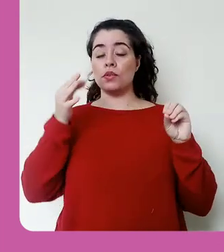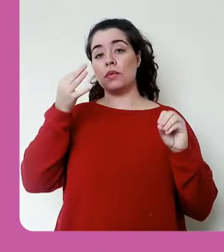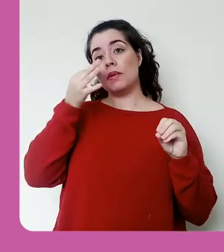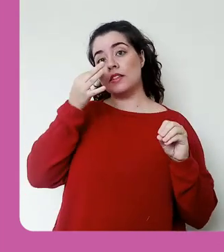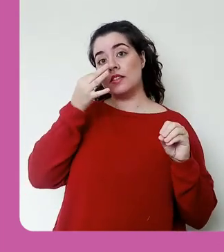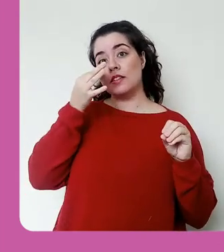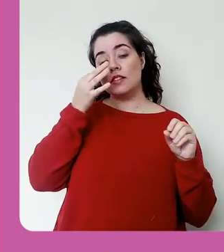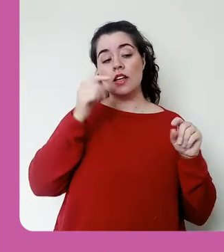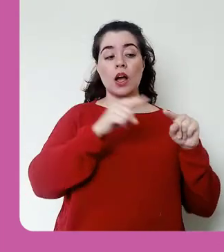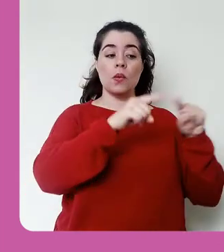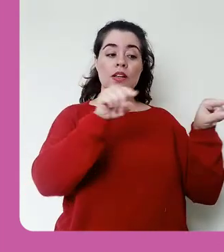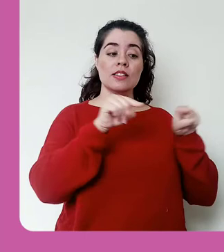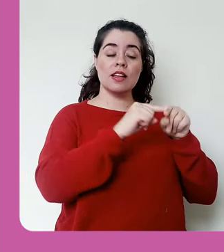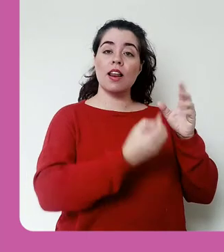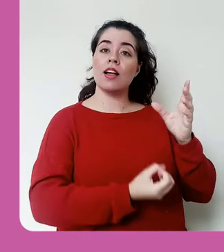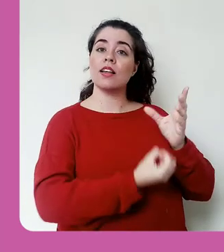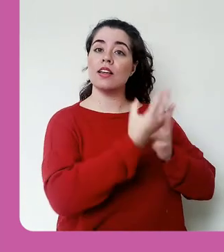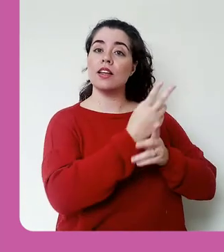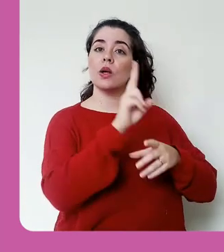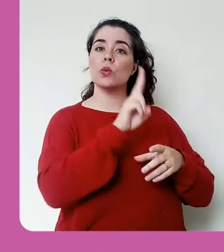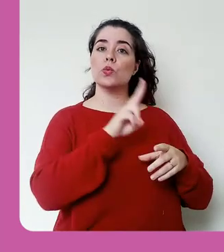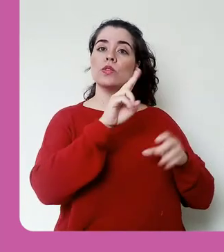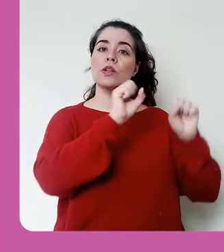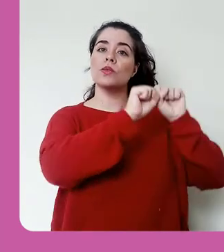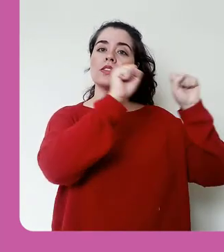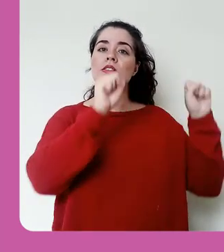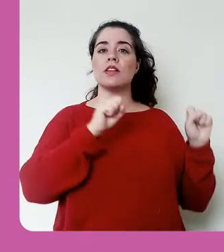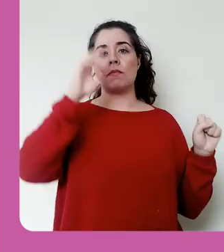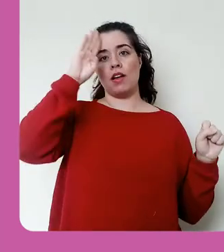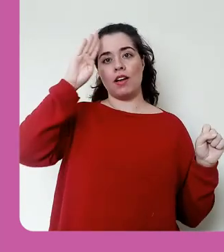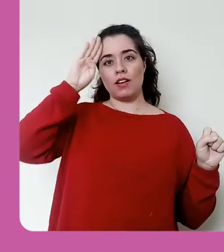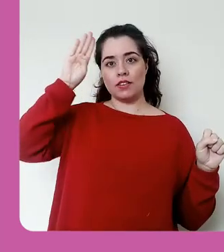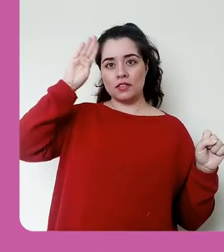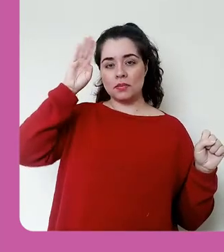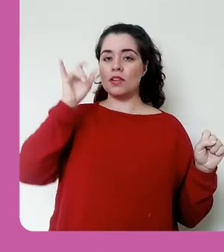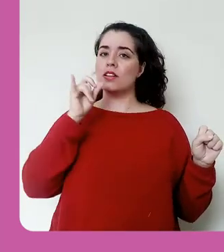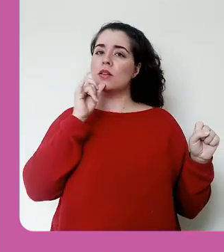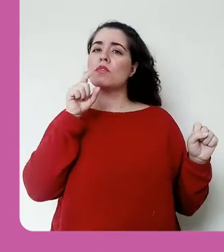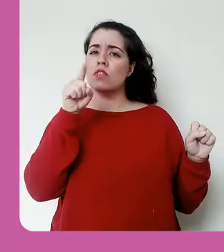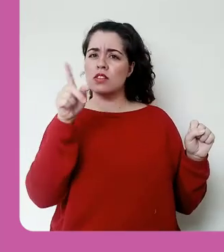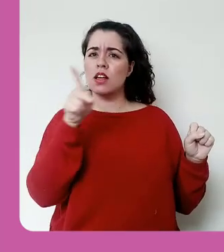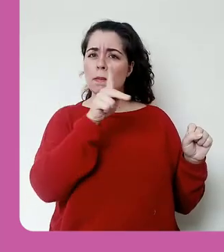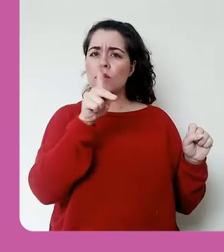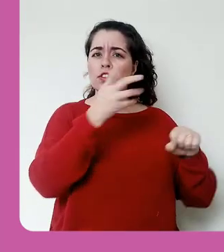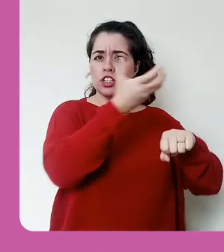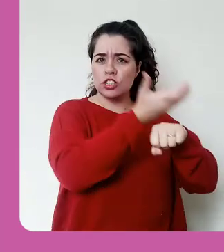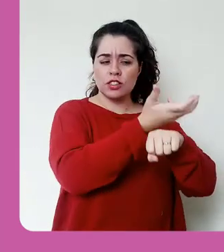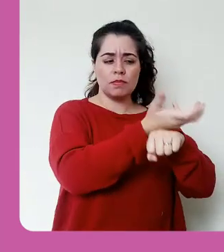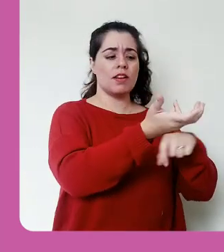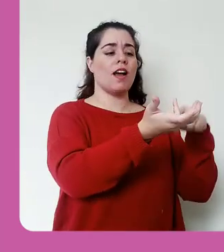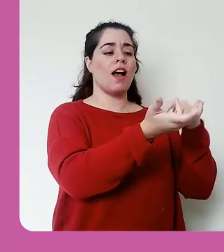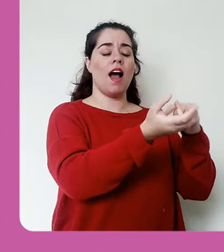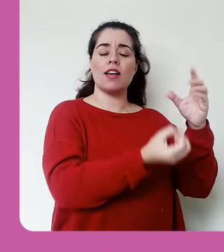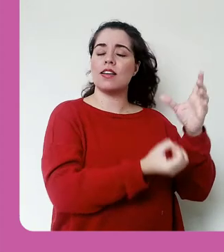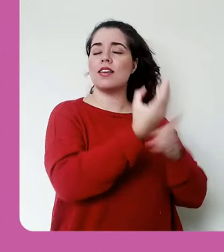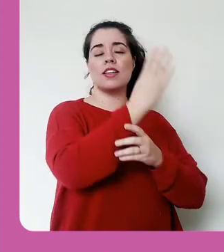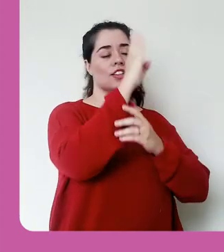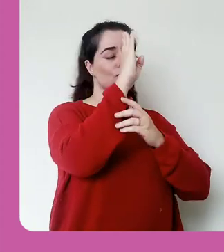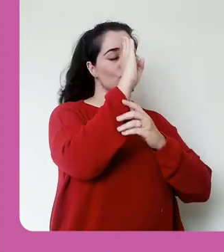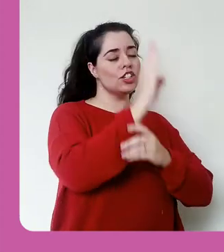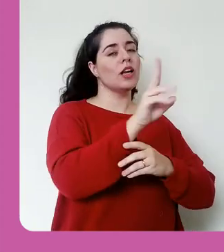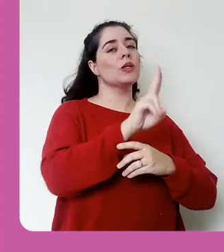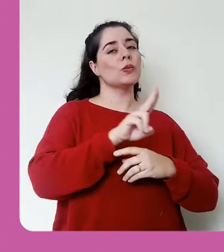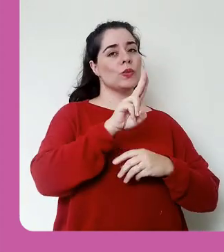as salas são criadas a partir do sistema acadêmico. Então, se você é professor de uma disciplina, essa disciplina será